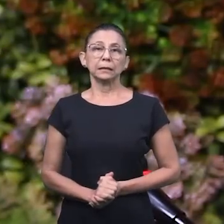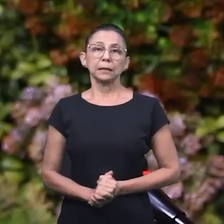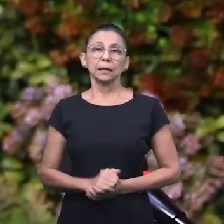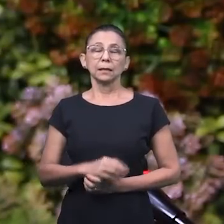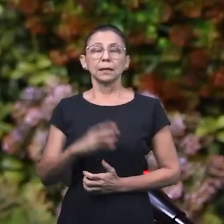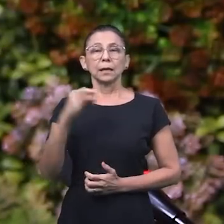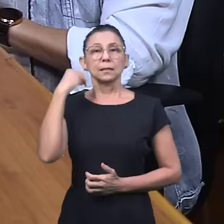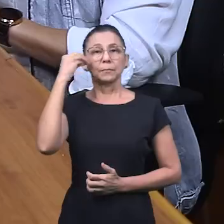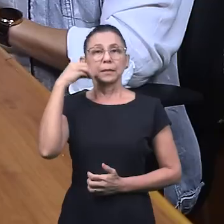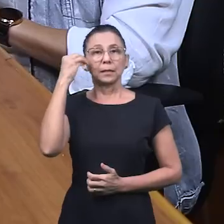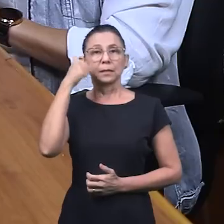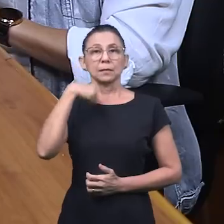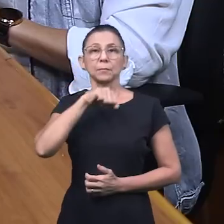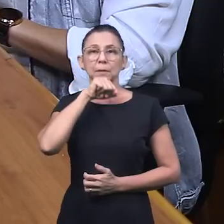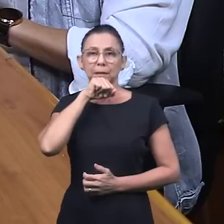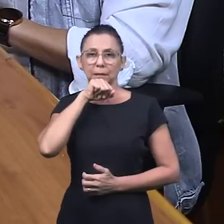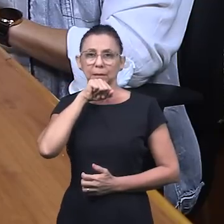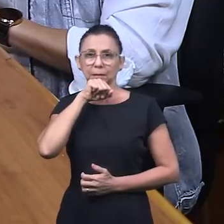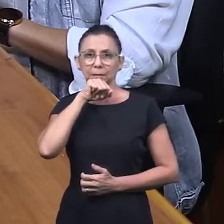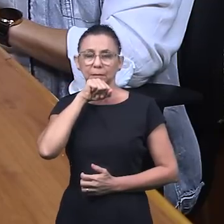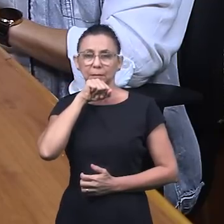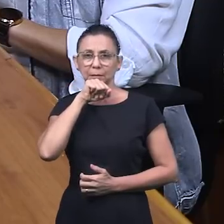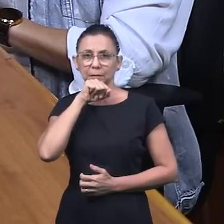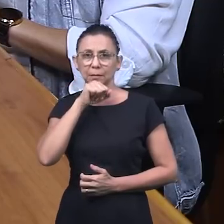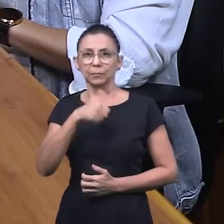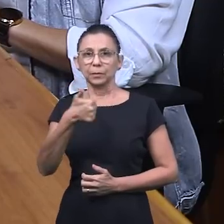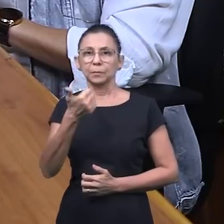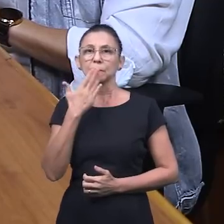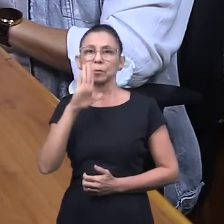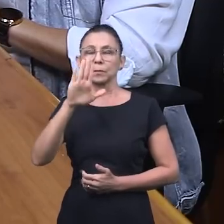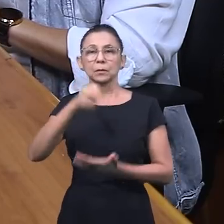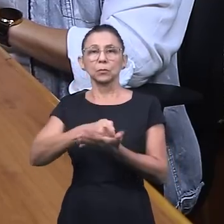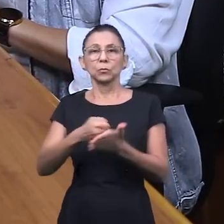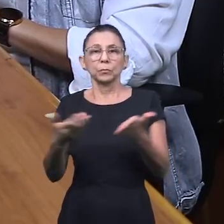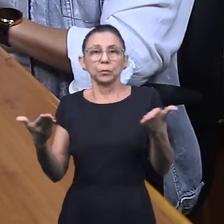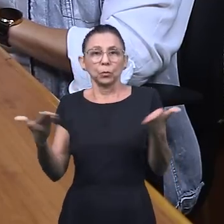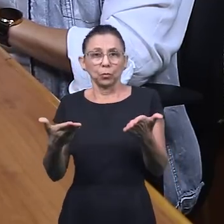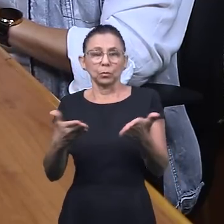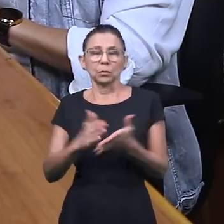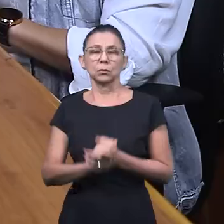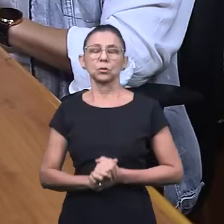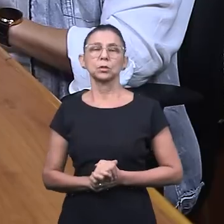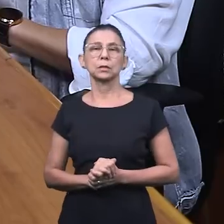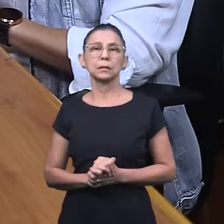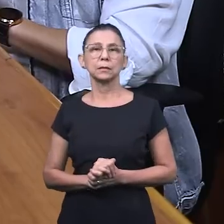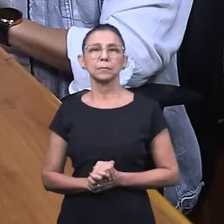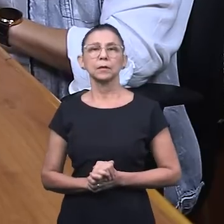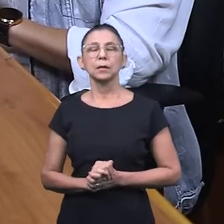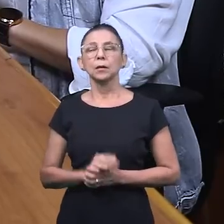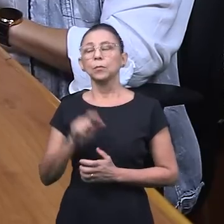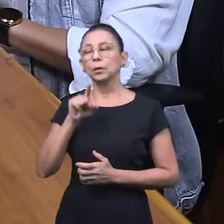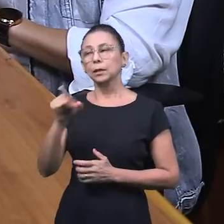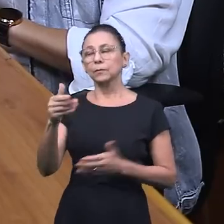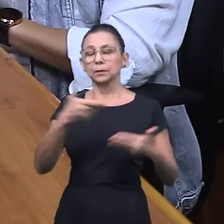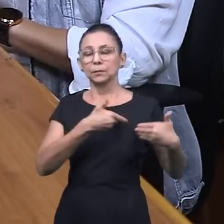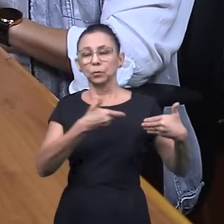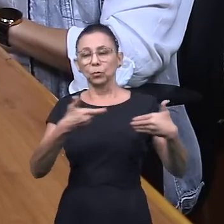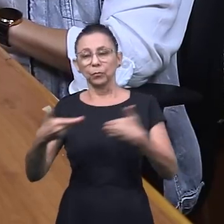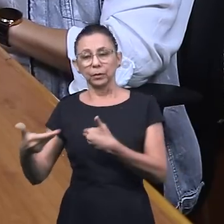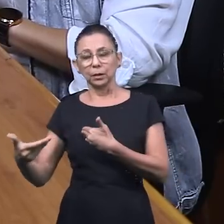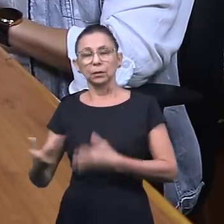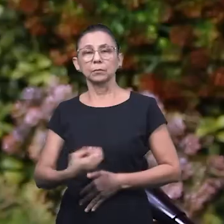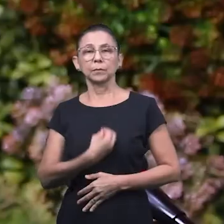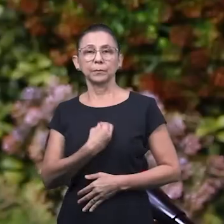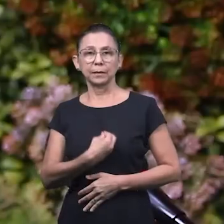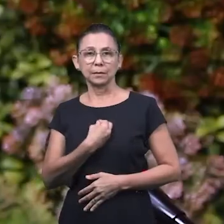minha mãe alcançaria. Essa primeira promessa se cumpre hoje. Glória a Deus. Porque meses depois, você me convidando para participar desse